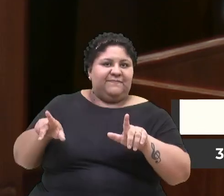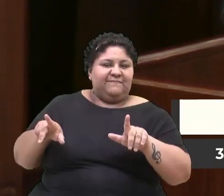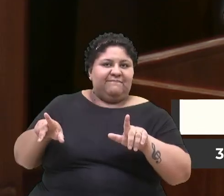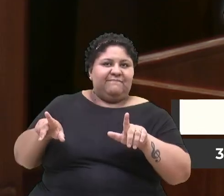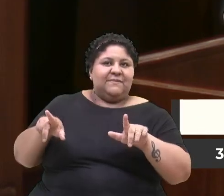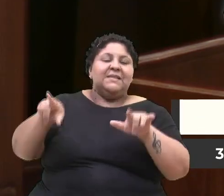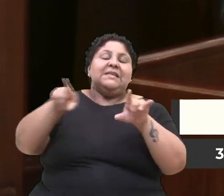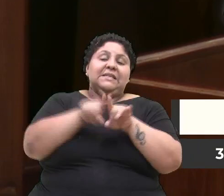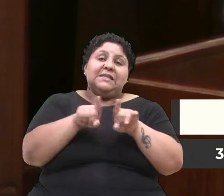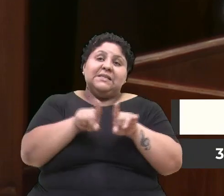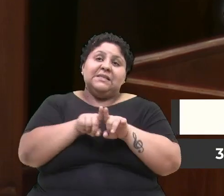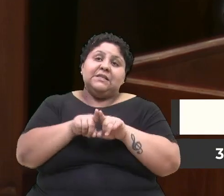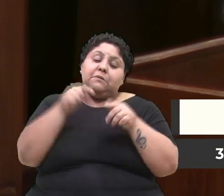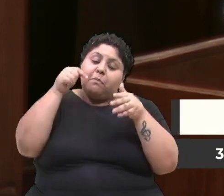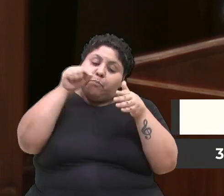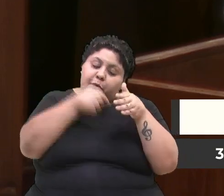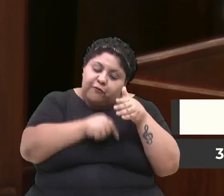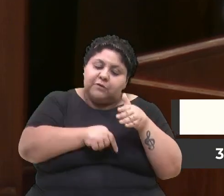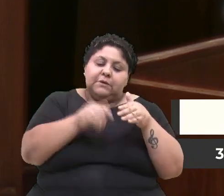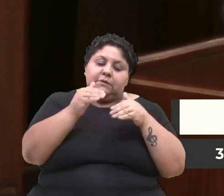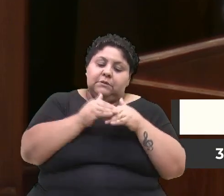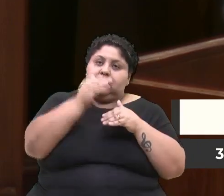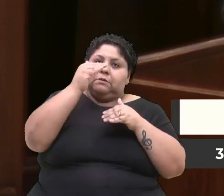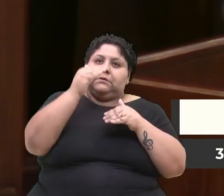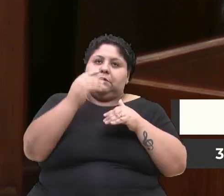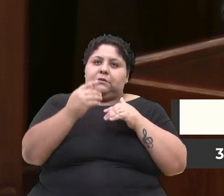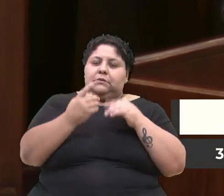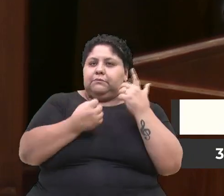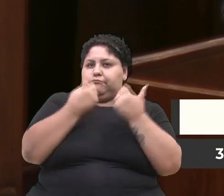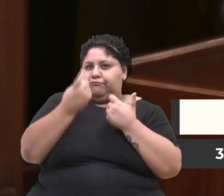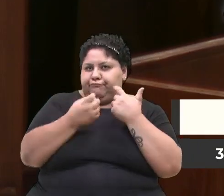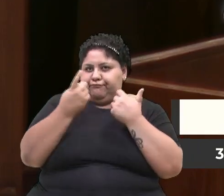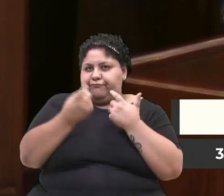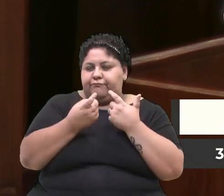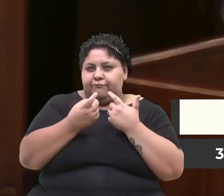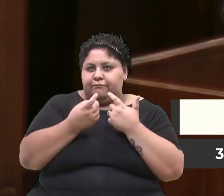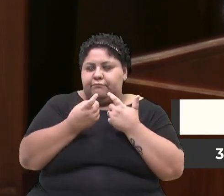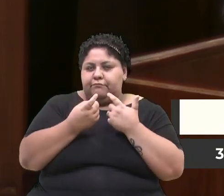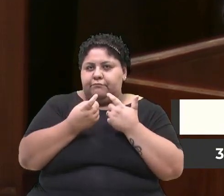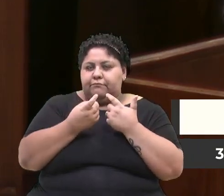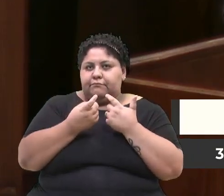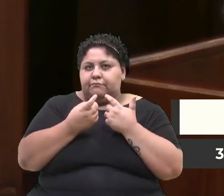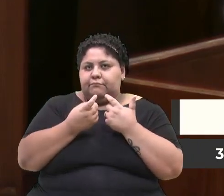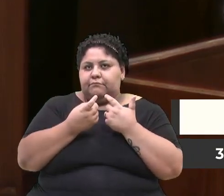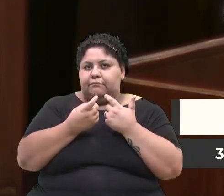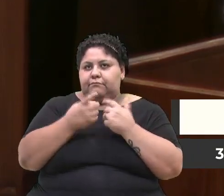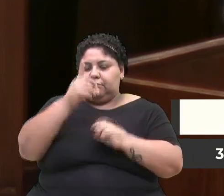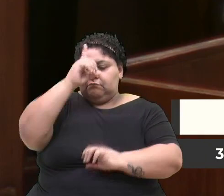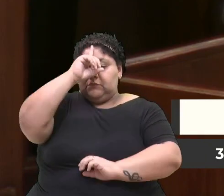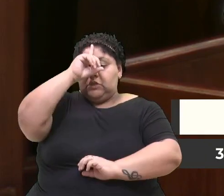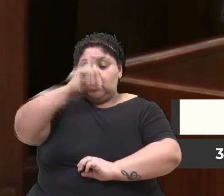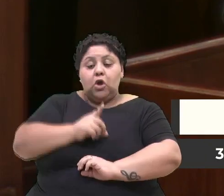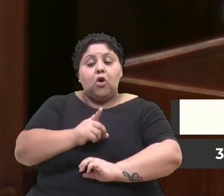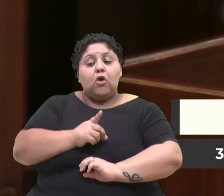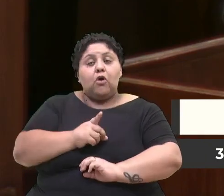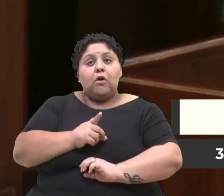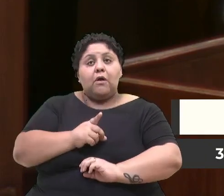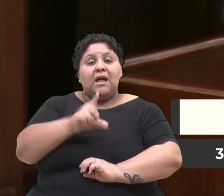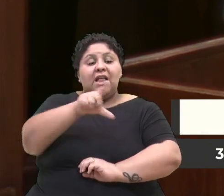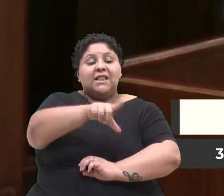questão, aprofundando ainda mais questões mais recentes, né, ao direito à